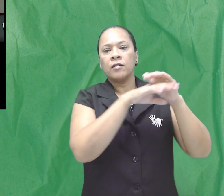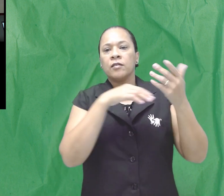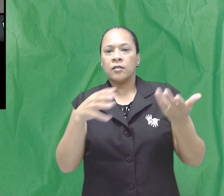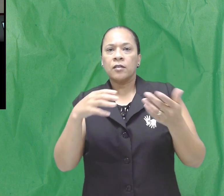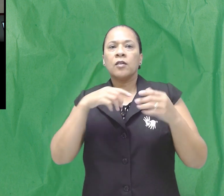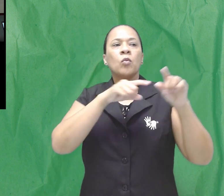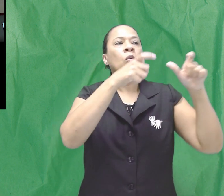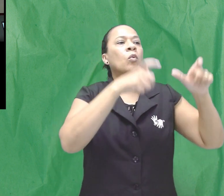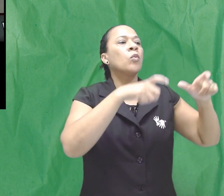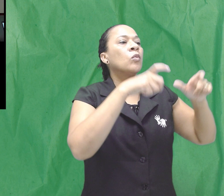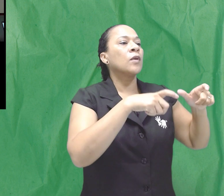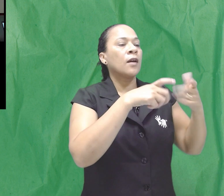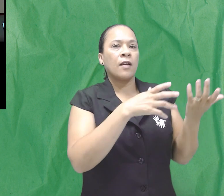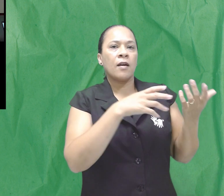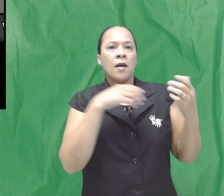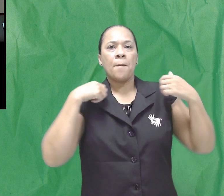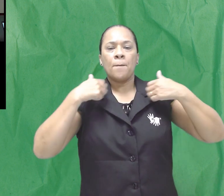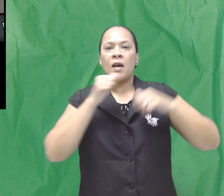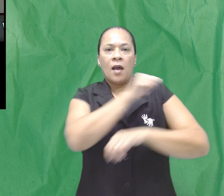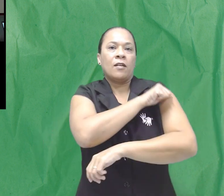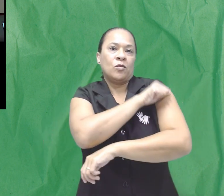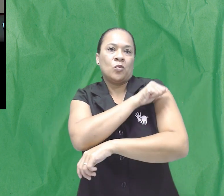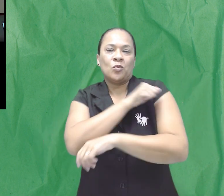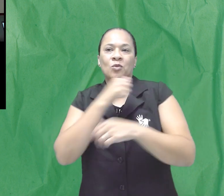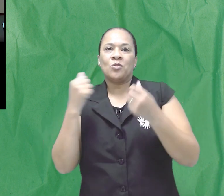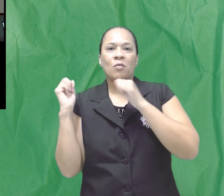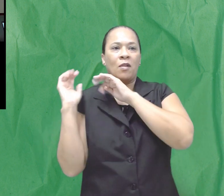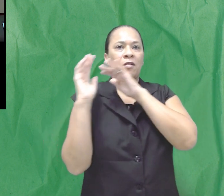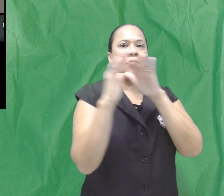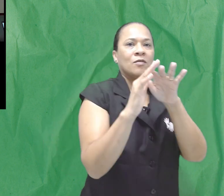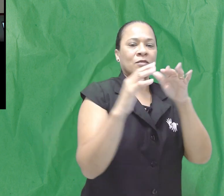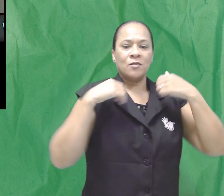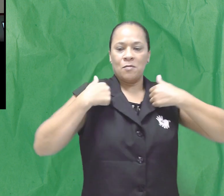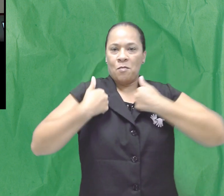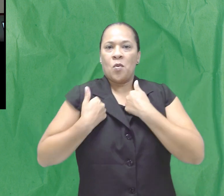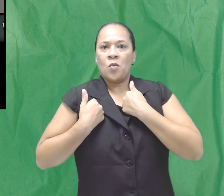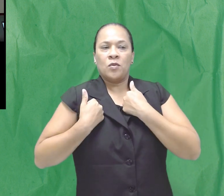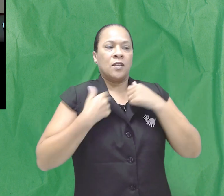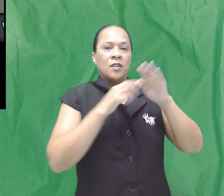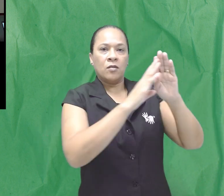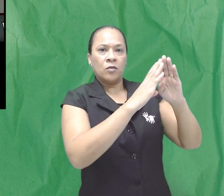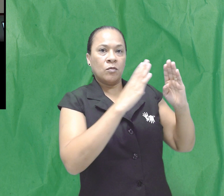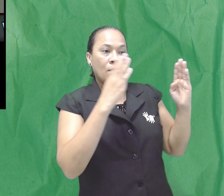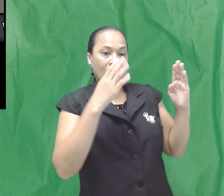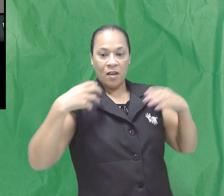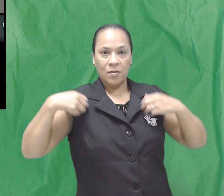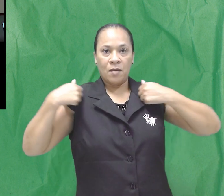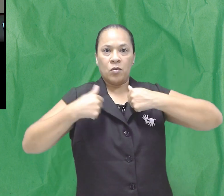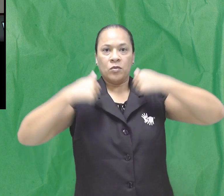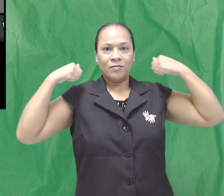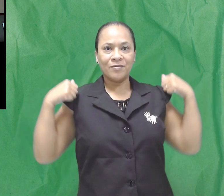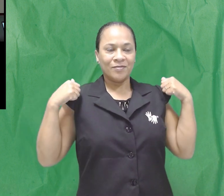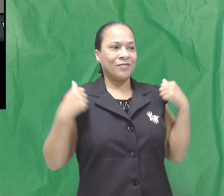suas bolsas, suas mochilas, objetos que não vão ser utilizados durante a realização da prática. E,